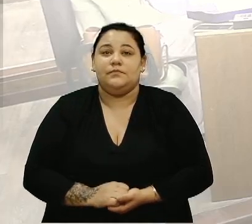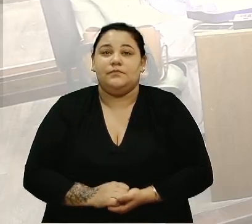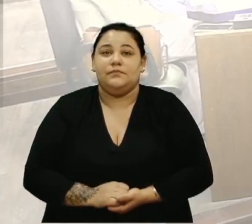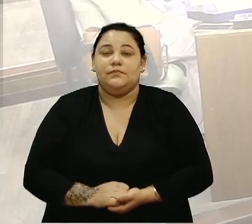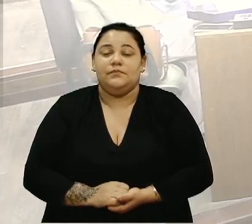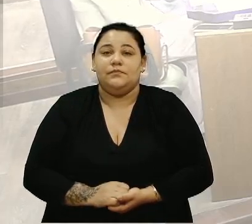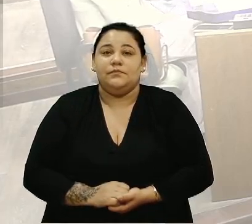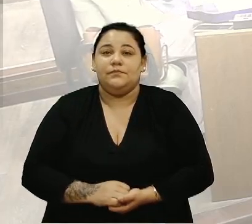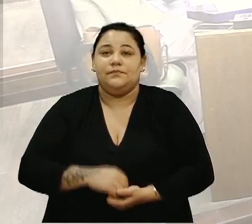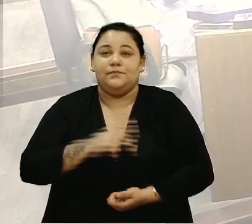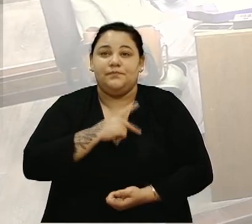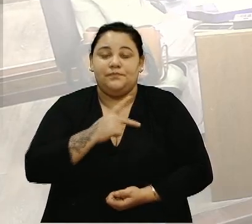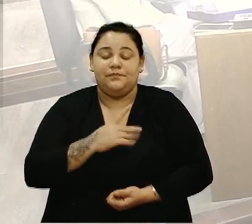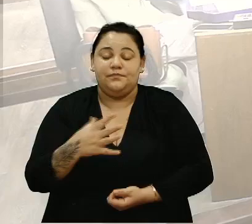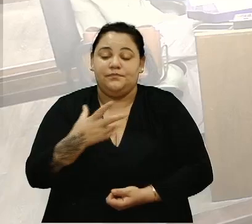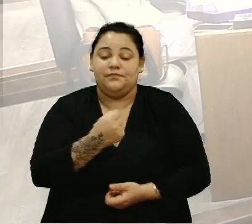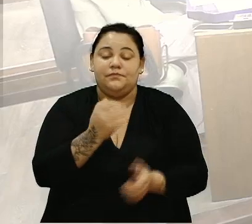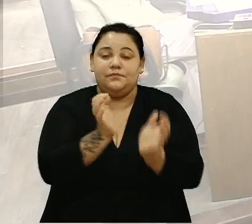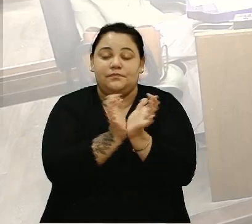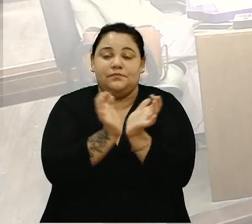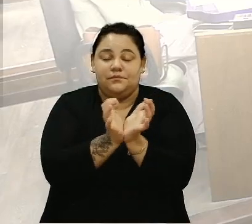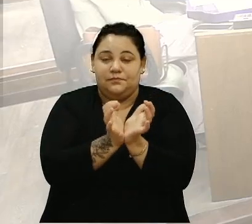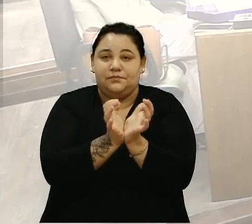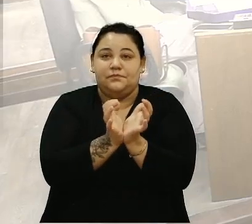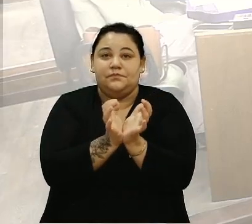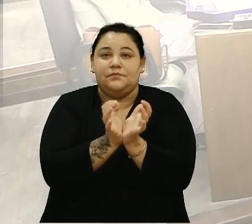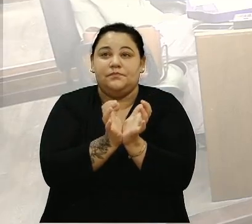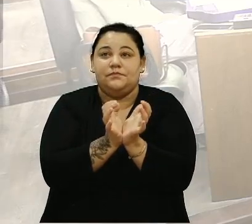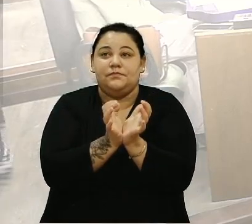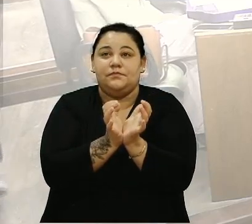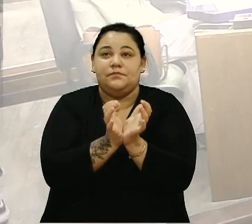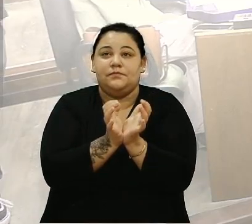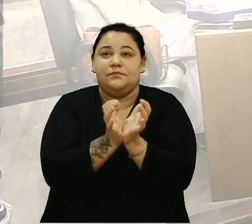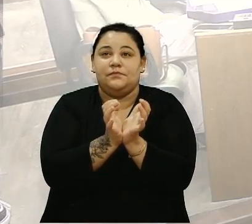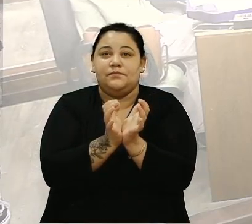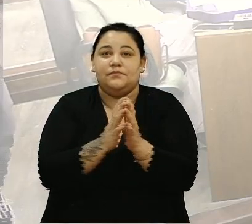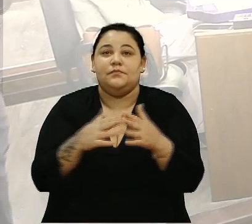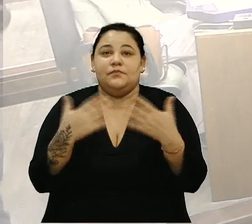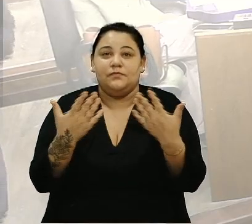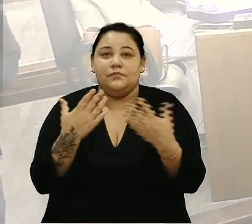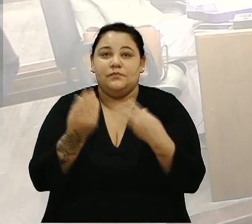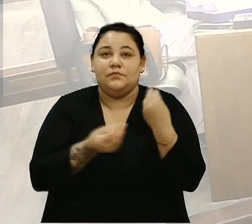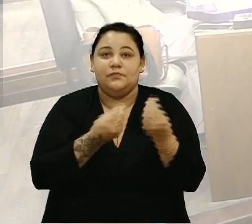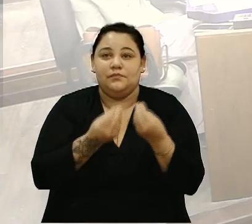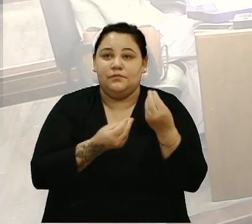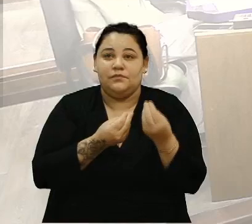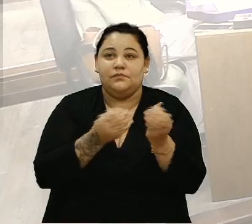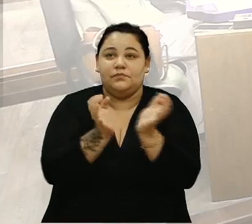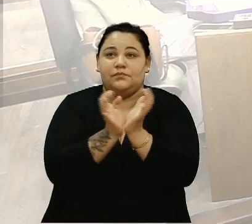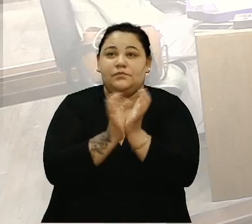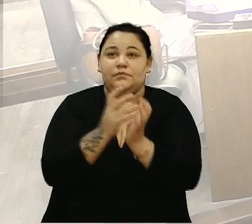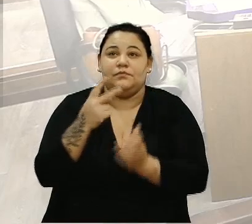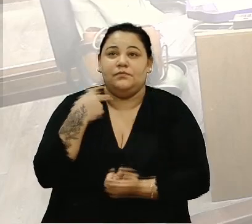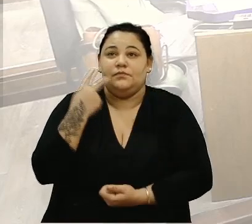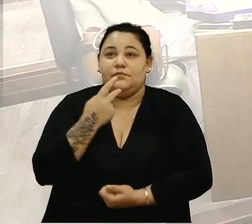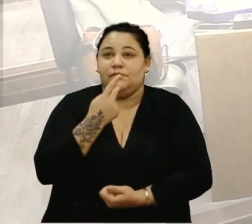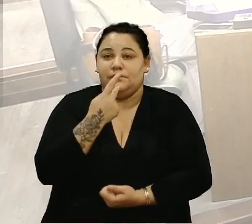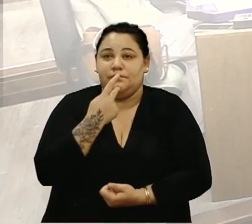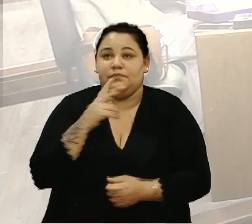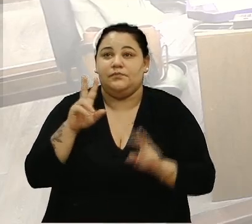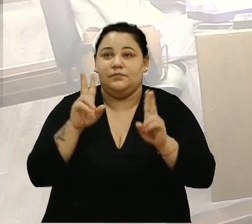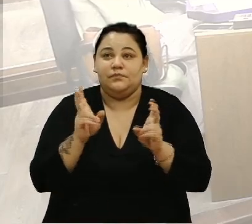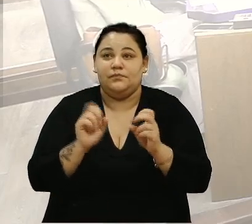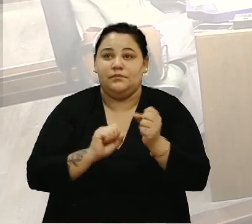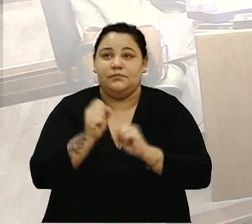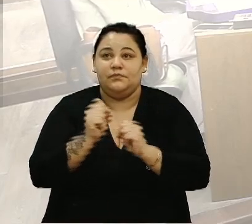Senhora presidente, nobres colegas, enquanto o colega vereador falava sobre a empresa